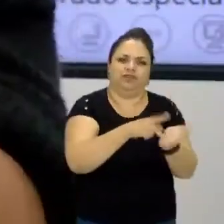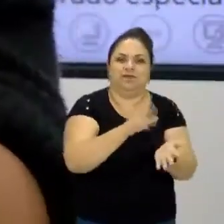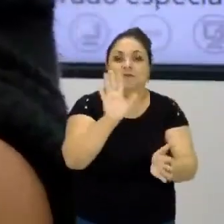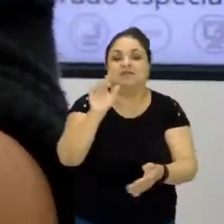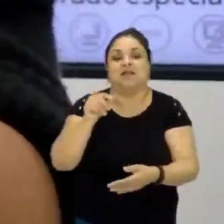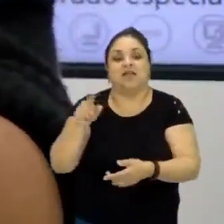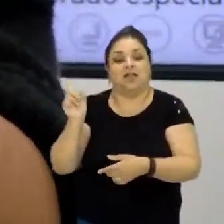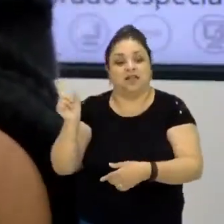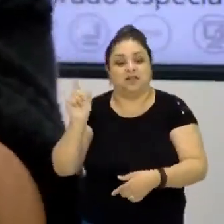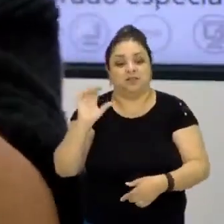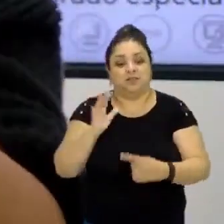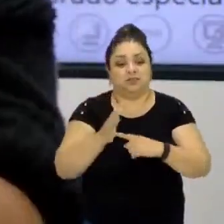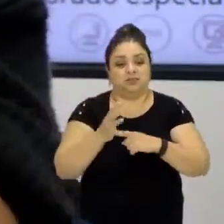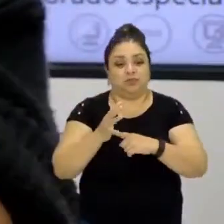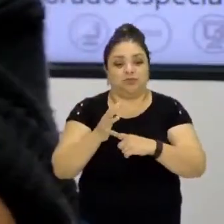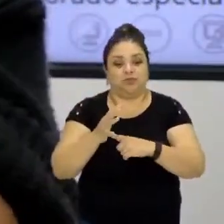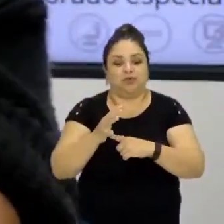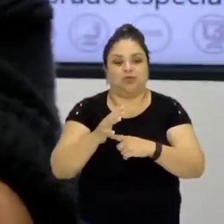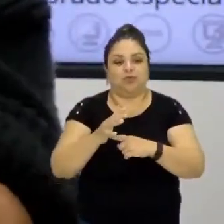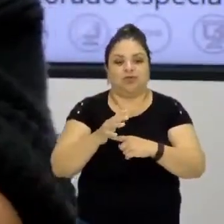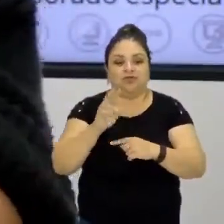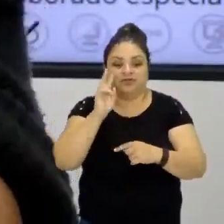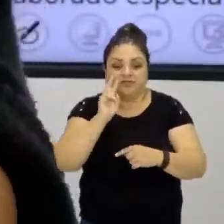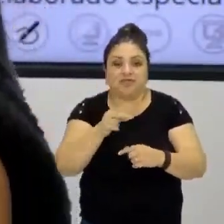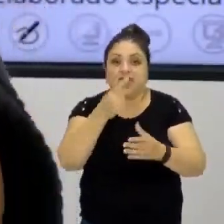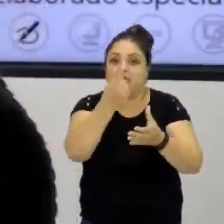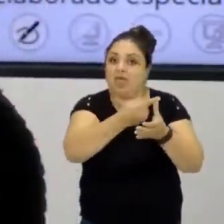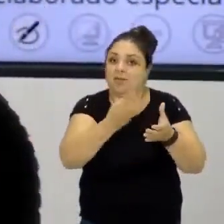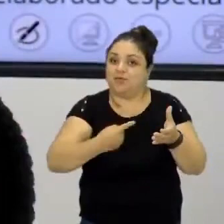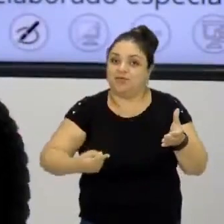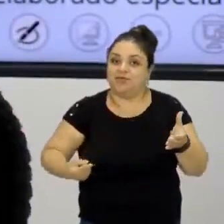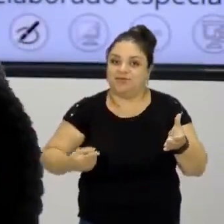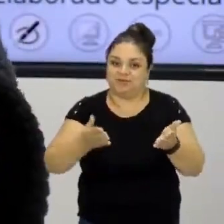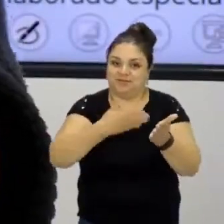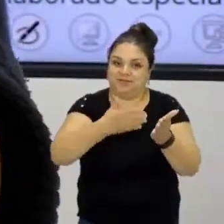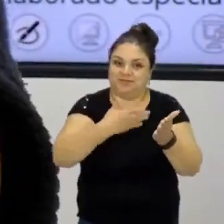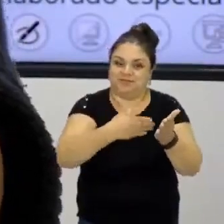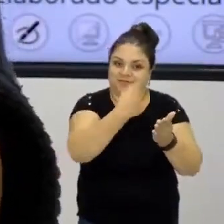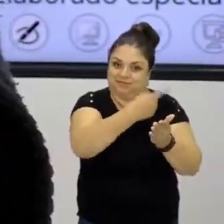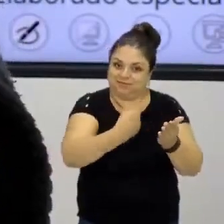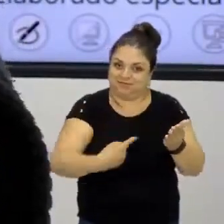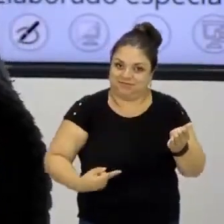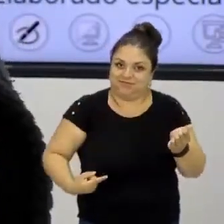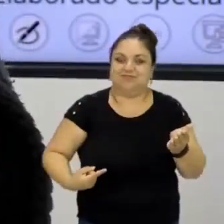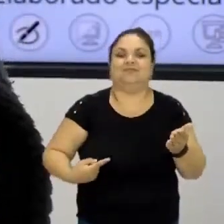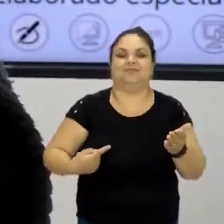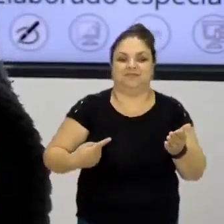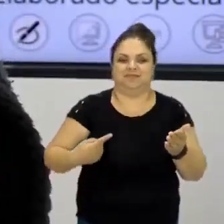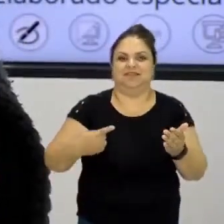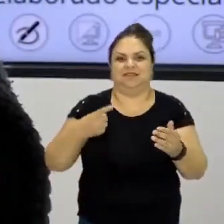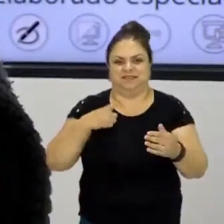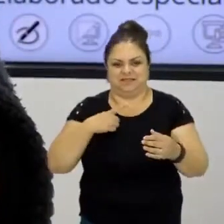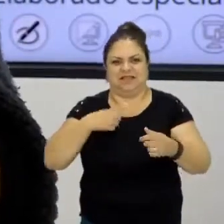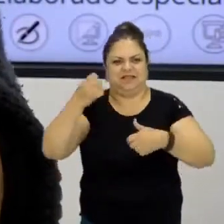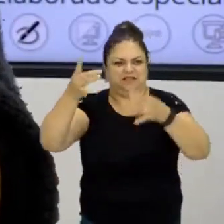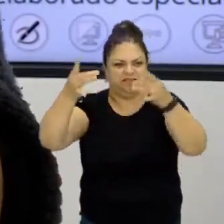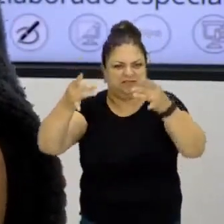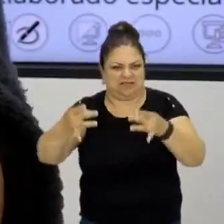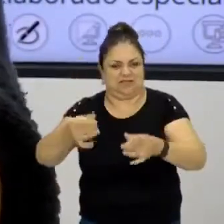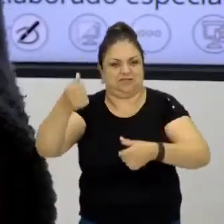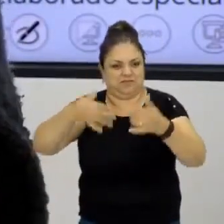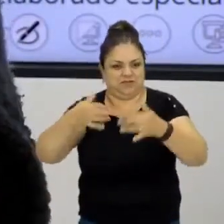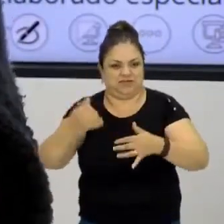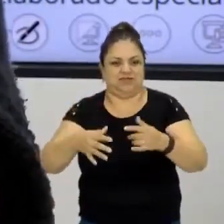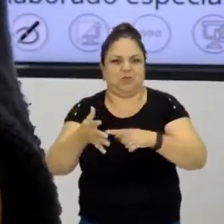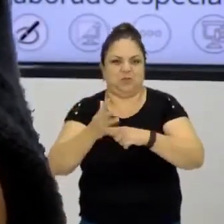esse aqui é um motor que você vê lá na sua apostila, que é o motor DC, não sei o que, 6 volts e blá, blá, blá, blá, blá, blá. É isso